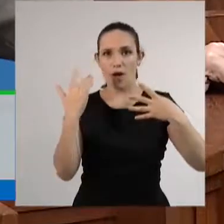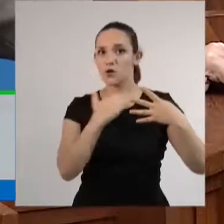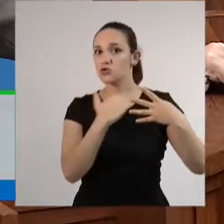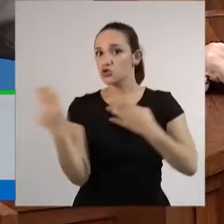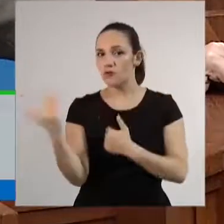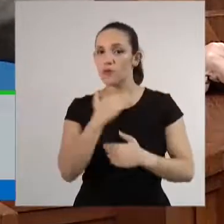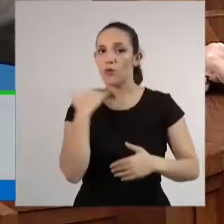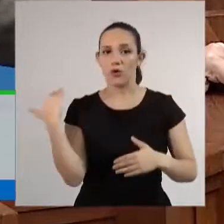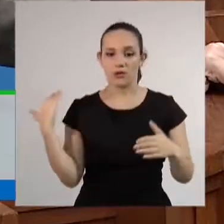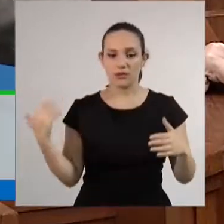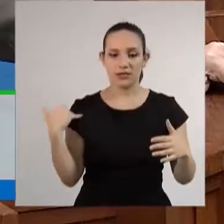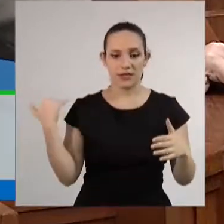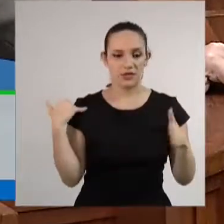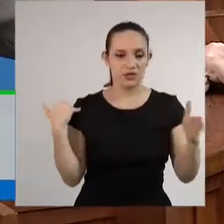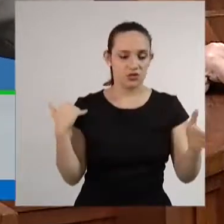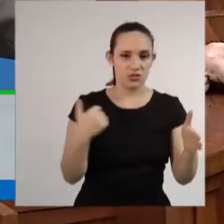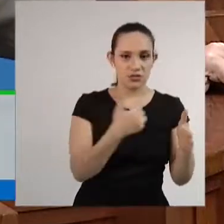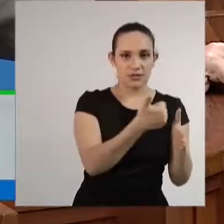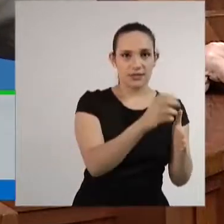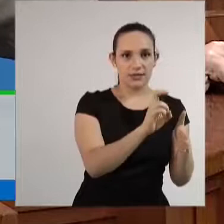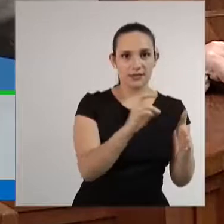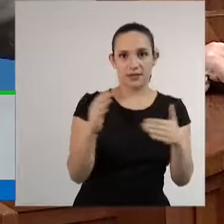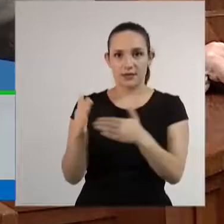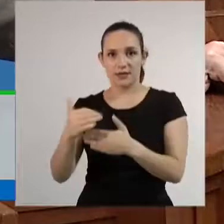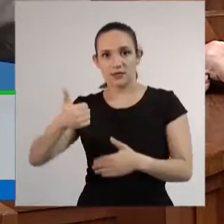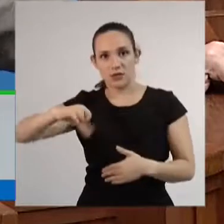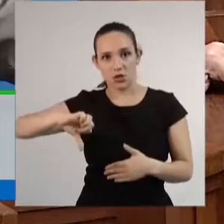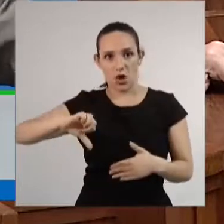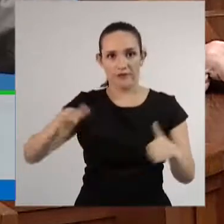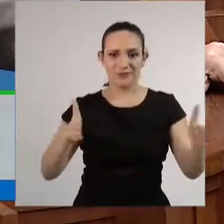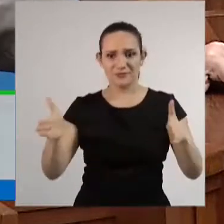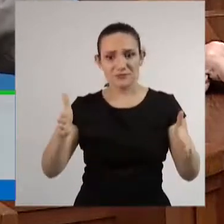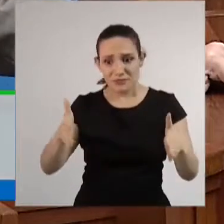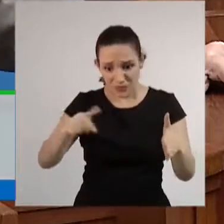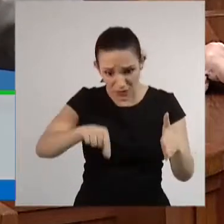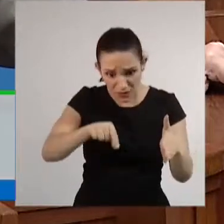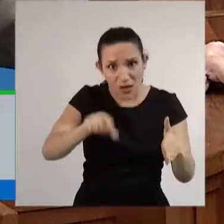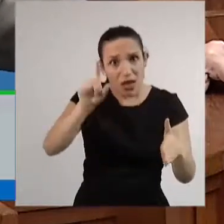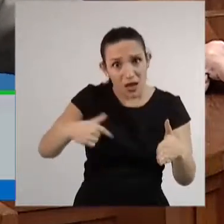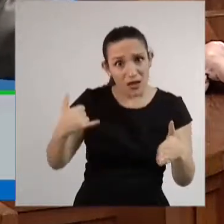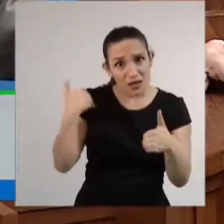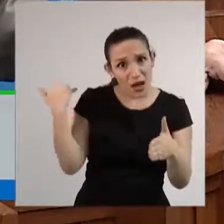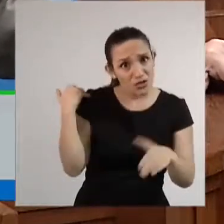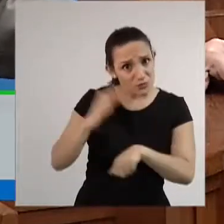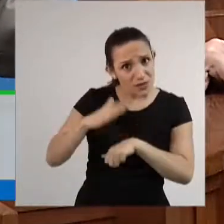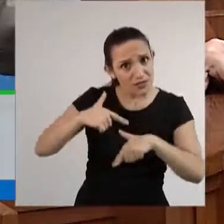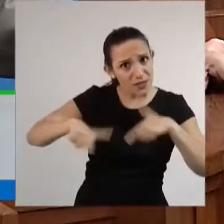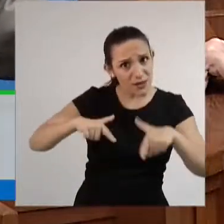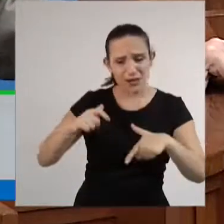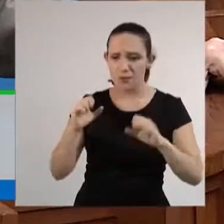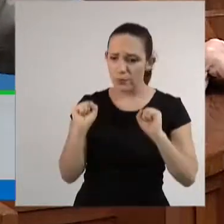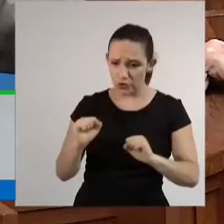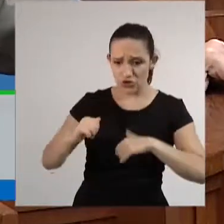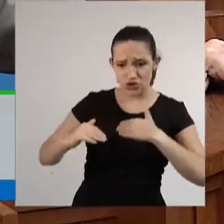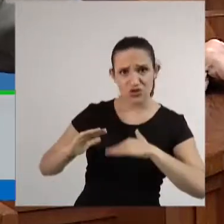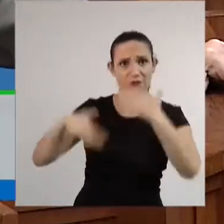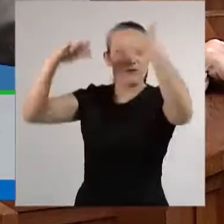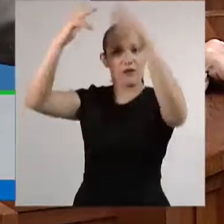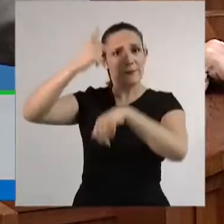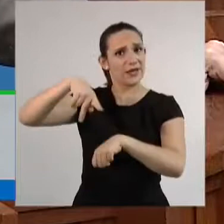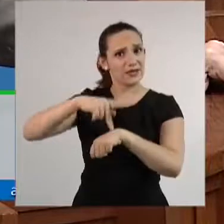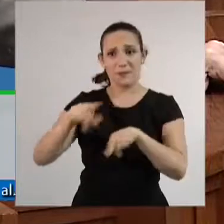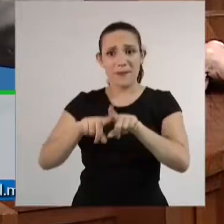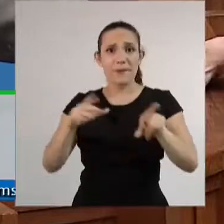Nós estamos assassinando a mão de obra brasileira. A força motriz que deveria ser o desenvolvimento do país